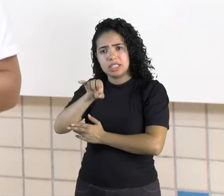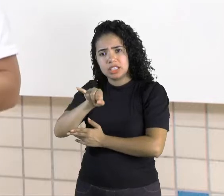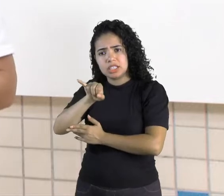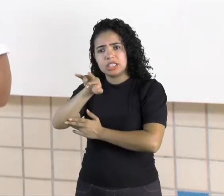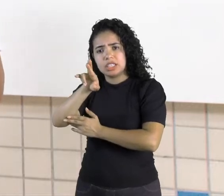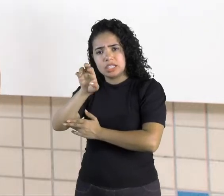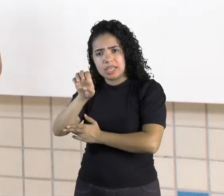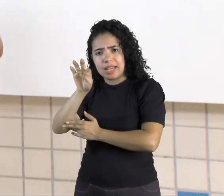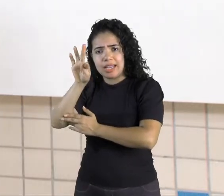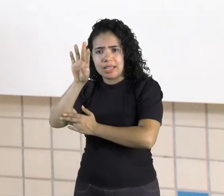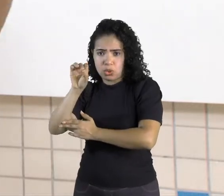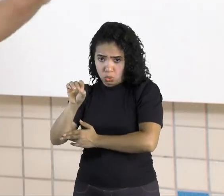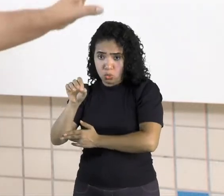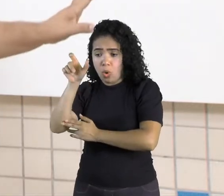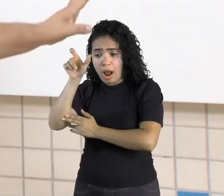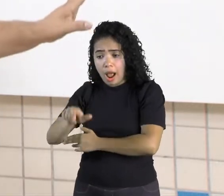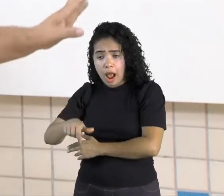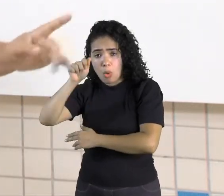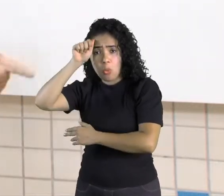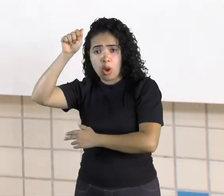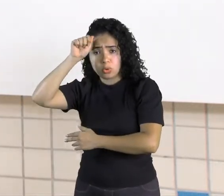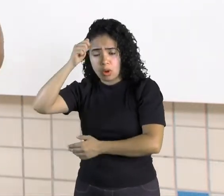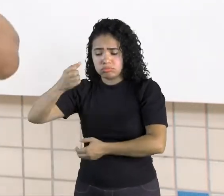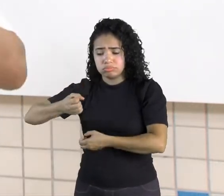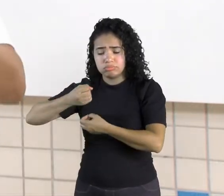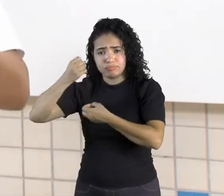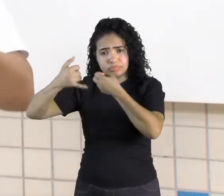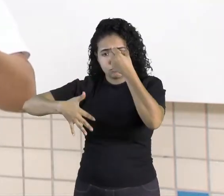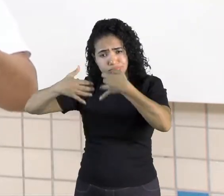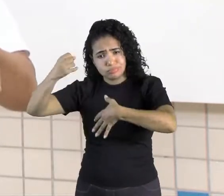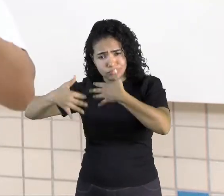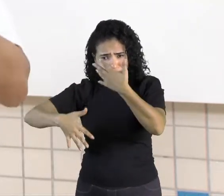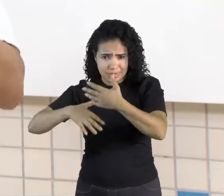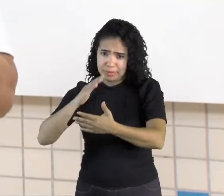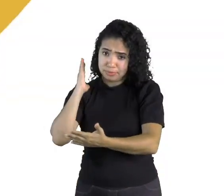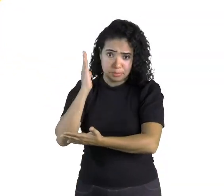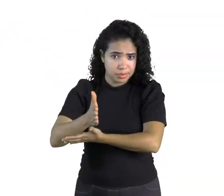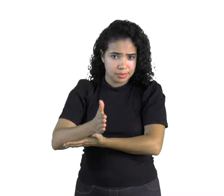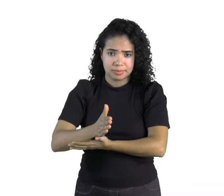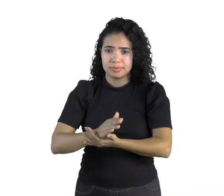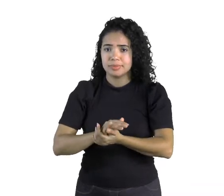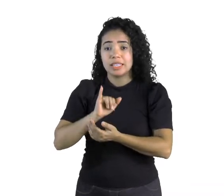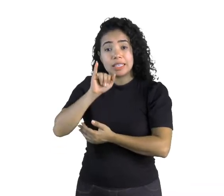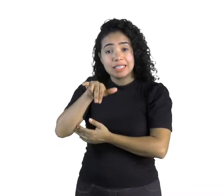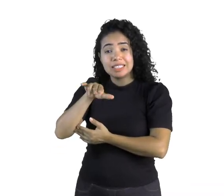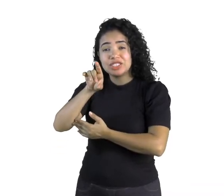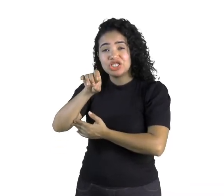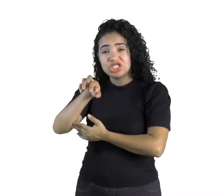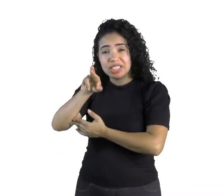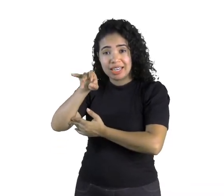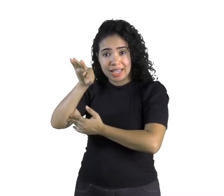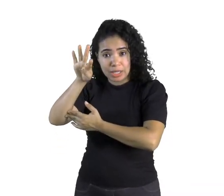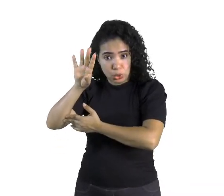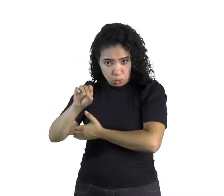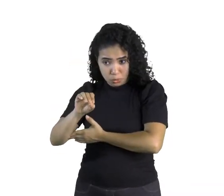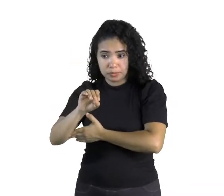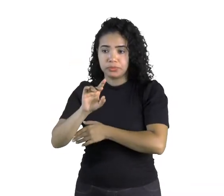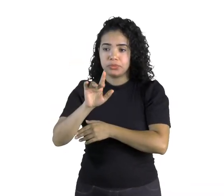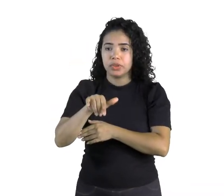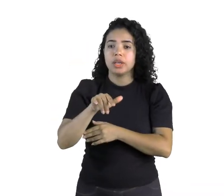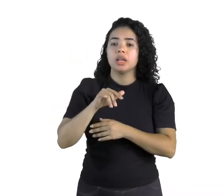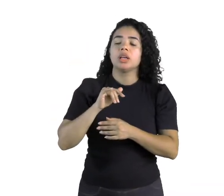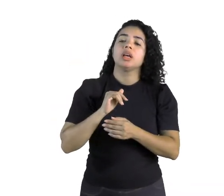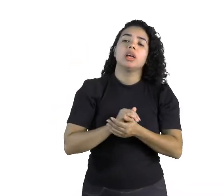indireto, tá? A gente falou agora sobre direto. Vamos para o indireto. Acompanha comigo aí na tela. O discurso